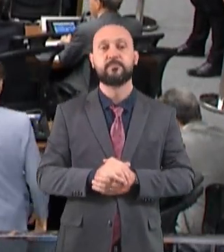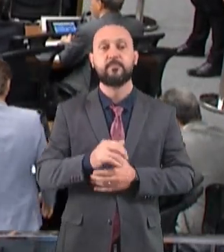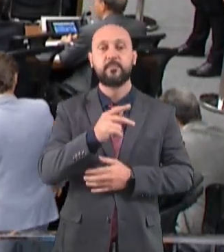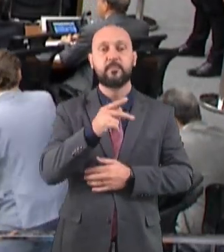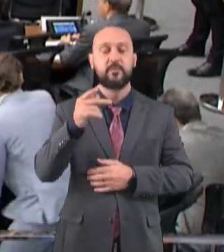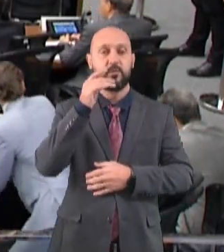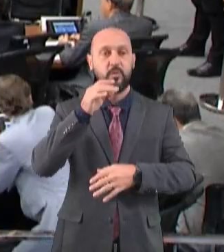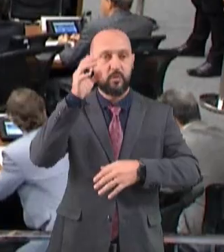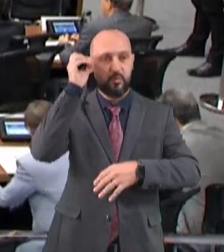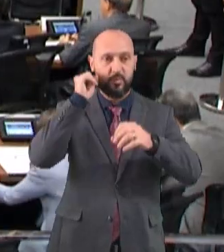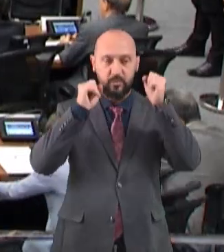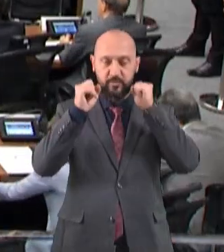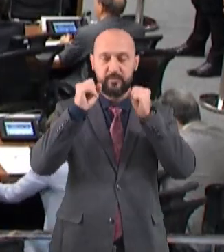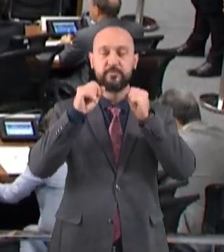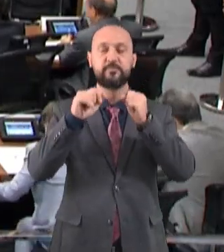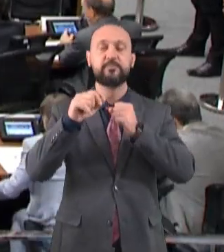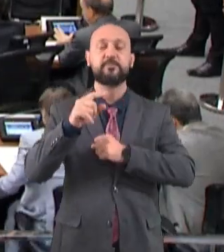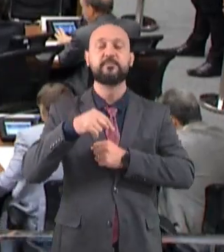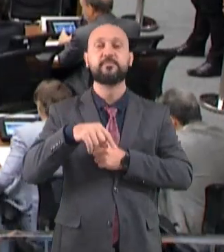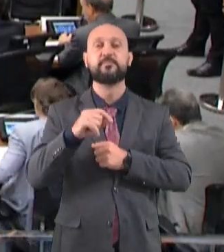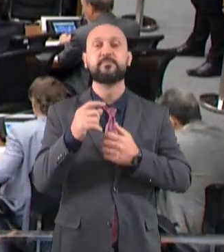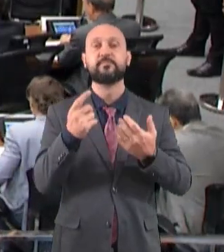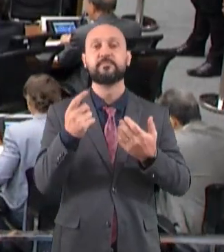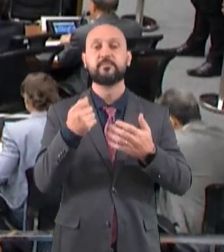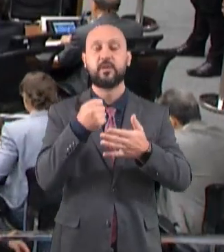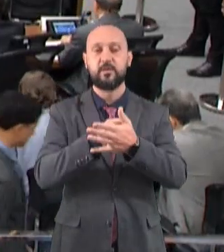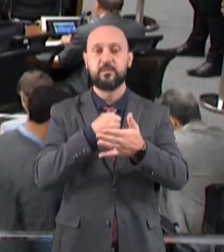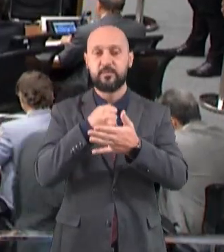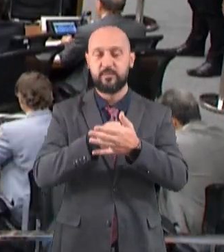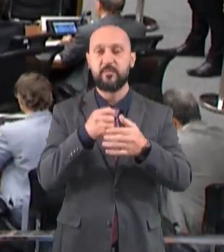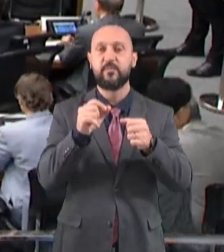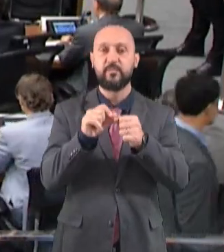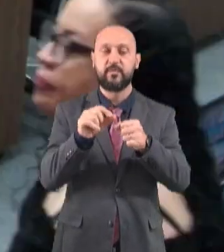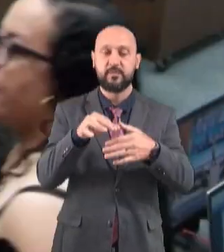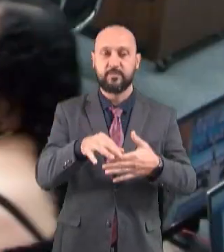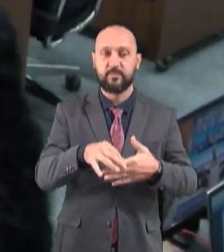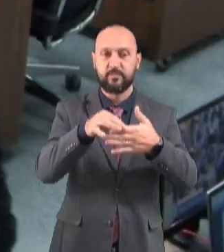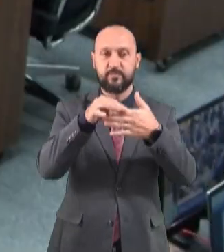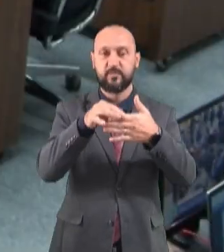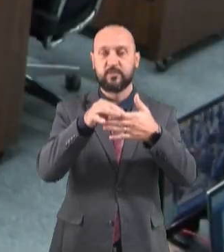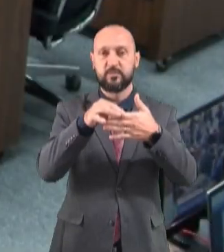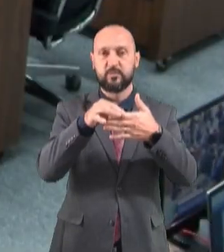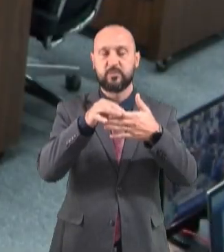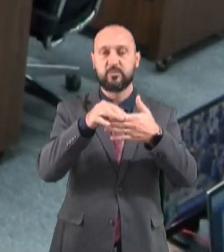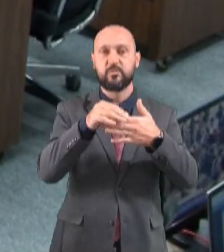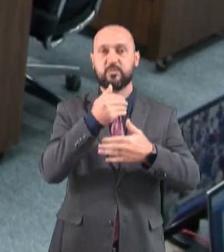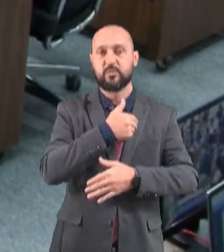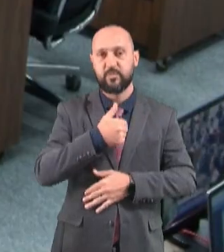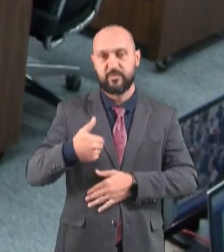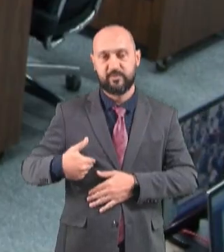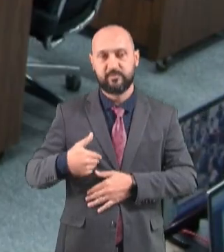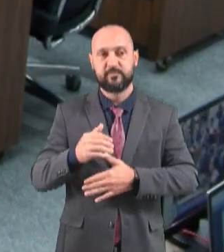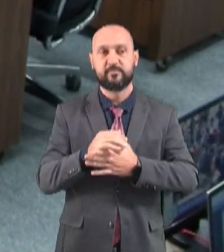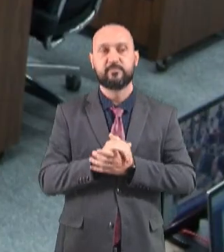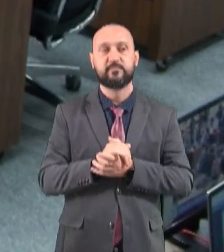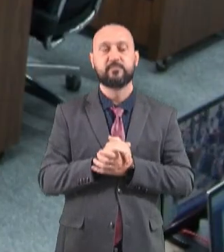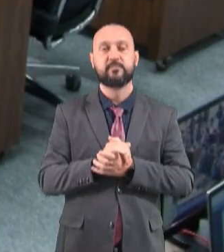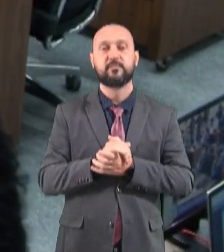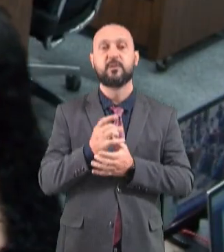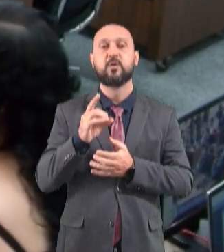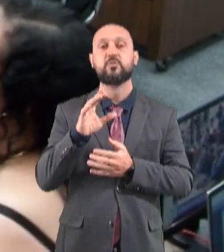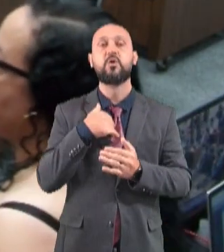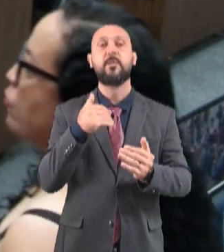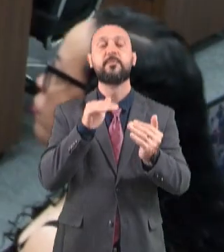ouvi atentamente a fala e a defesa feita pela liderança do governo, mas ela